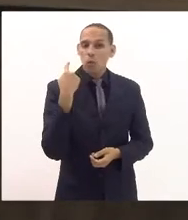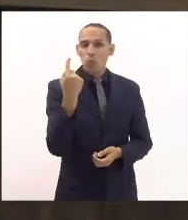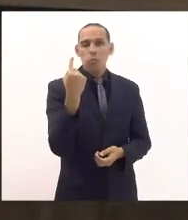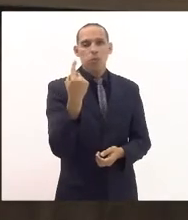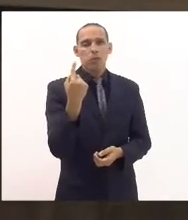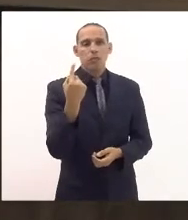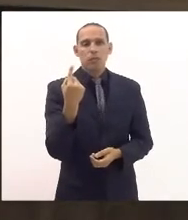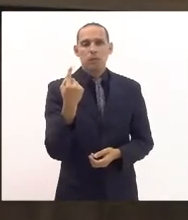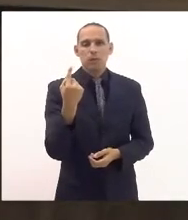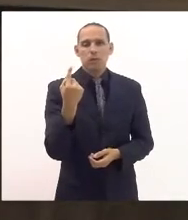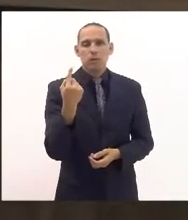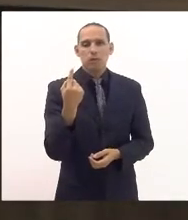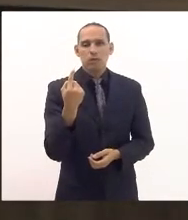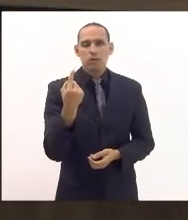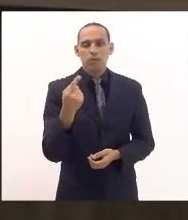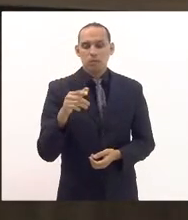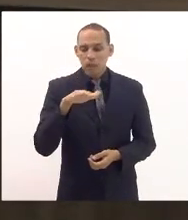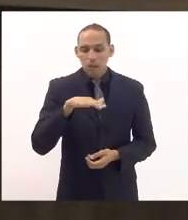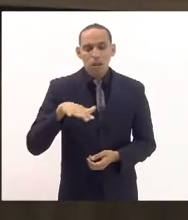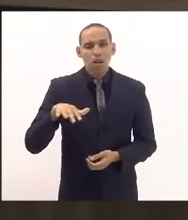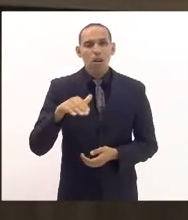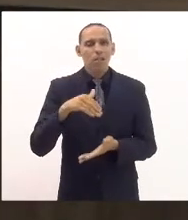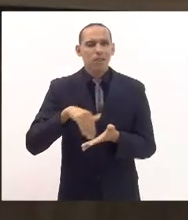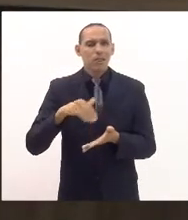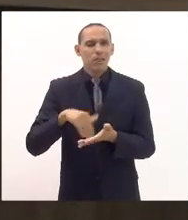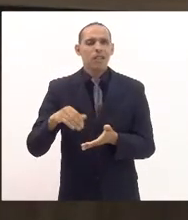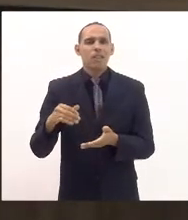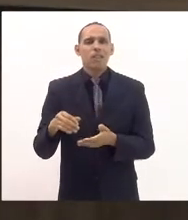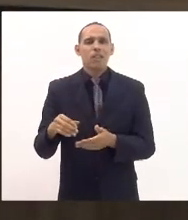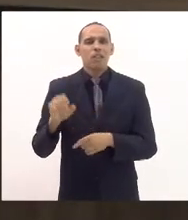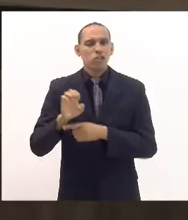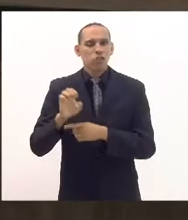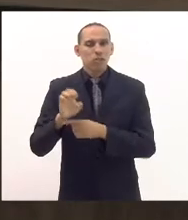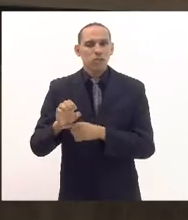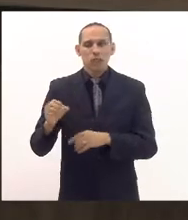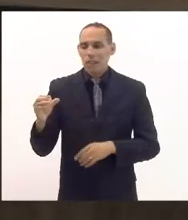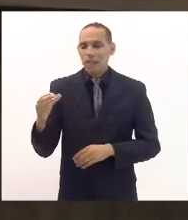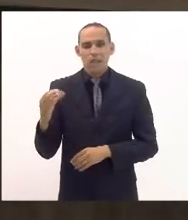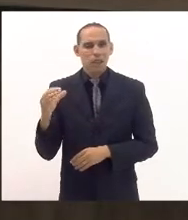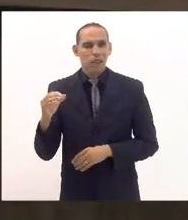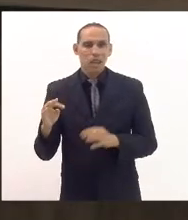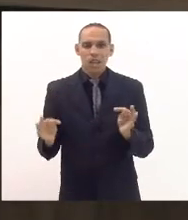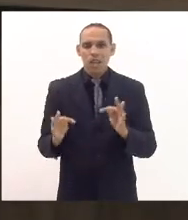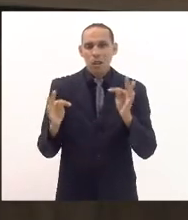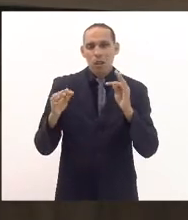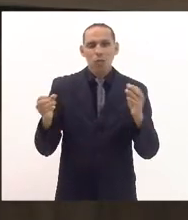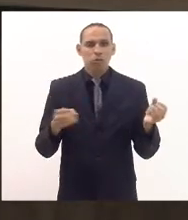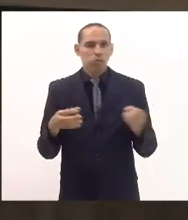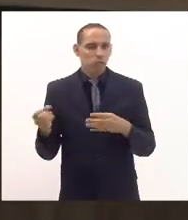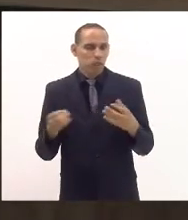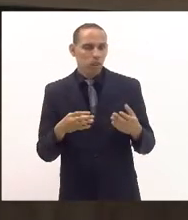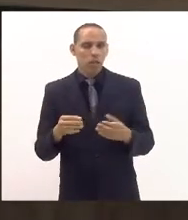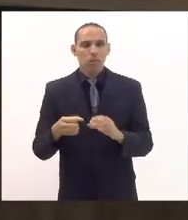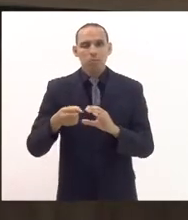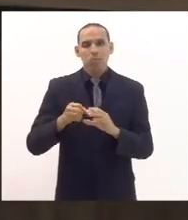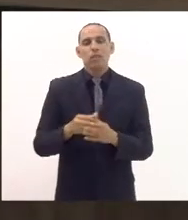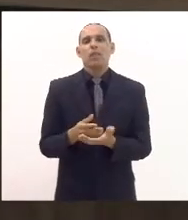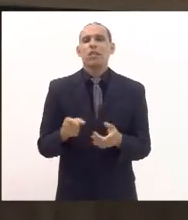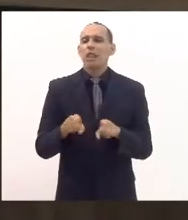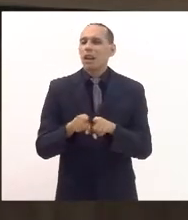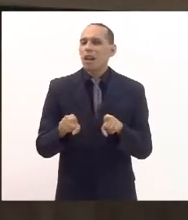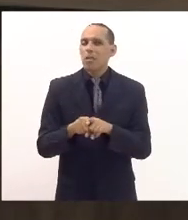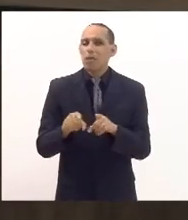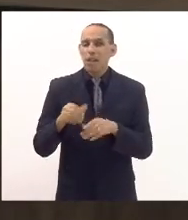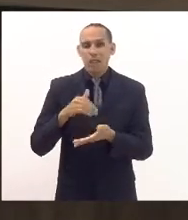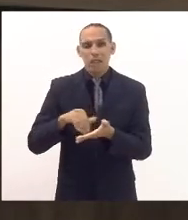os únicos no âmbito da Secretaria de Estado de Ciência Tecnologia inovação e também relação aos colegas educadores da secretaria de